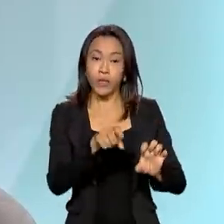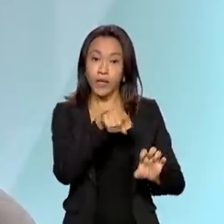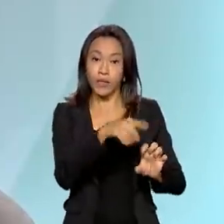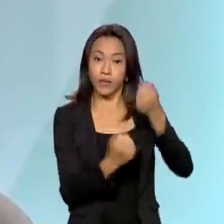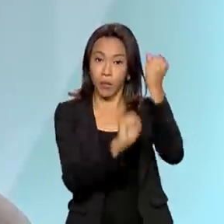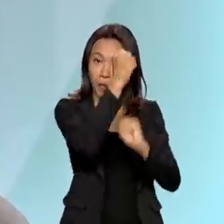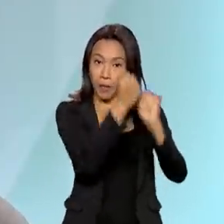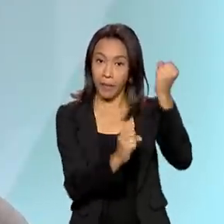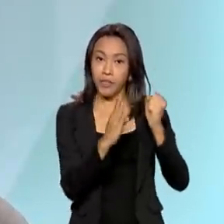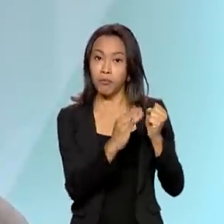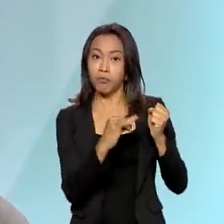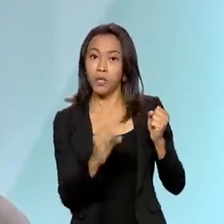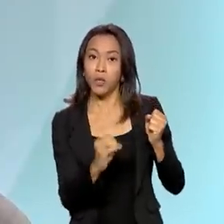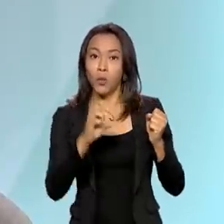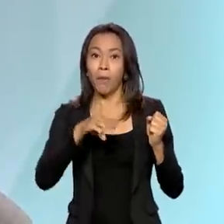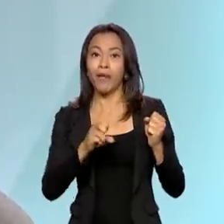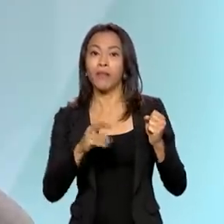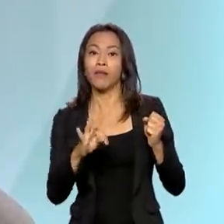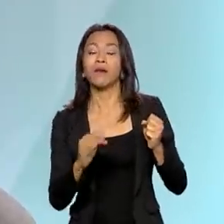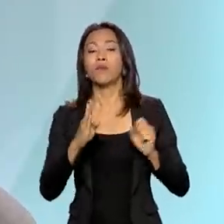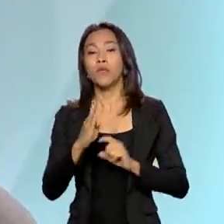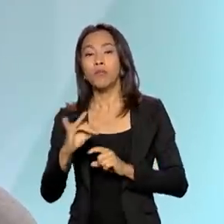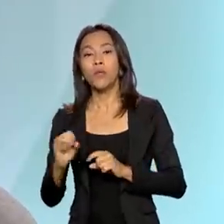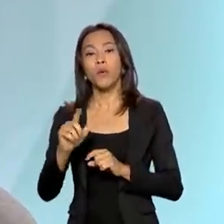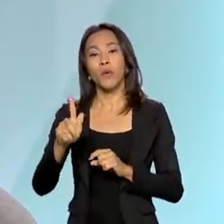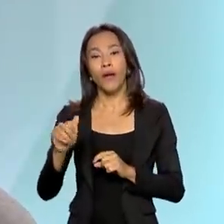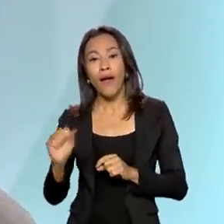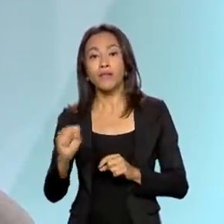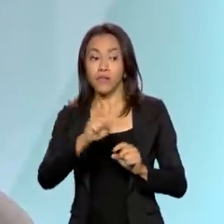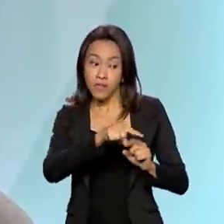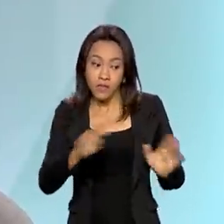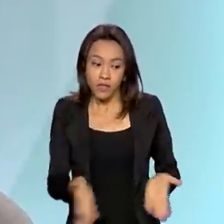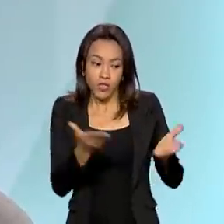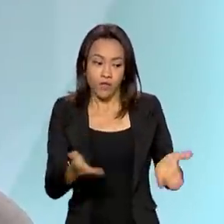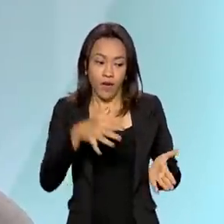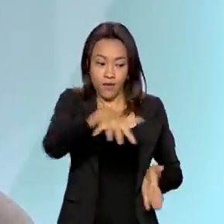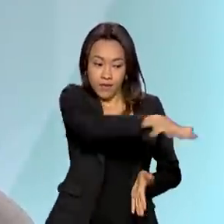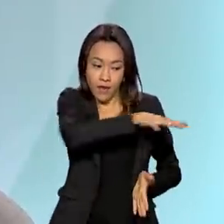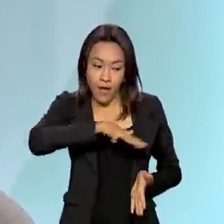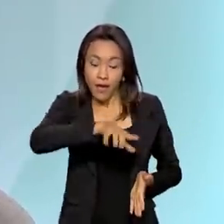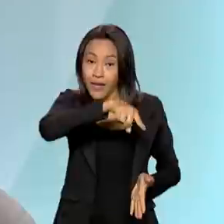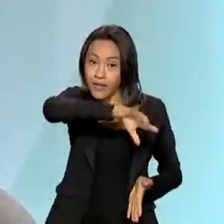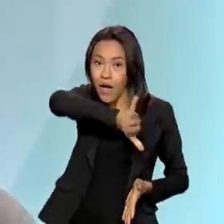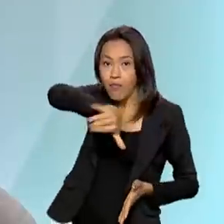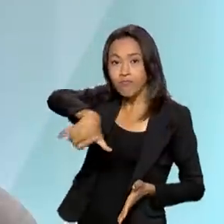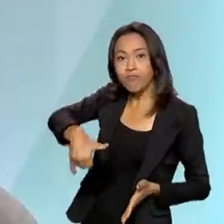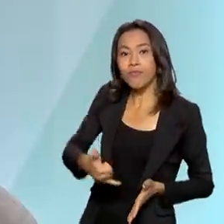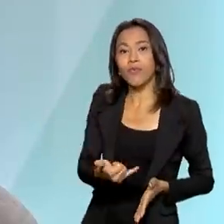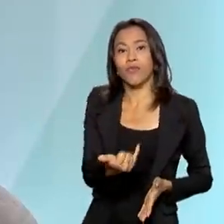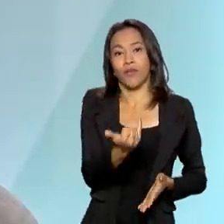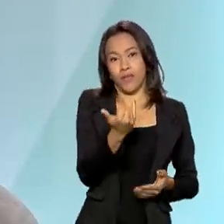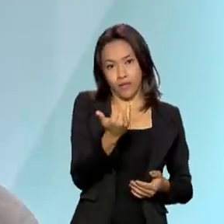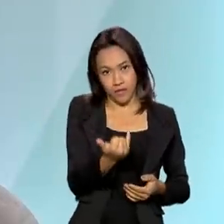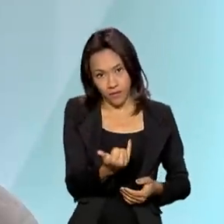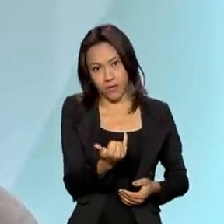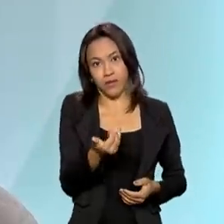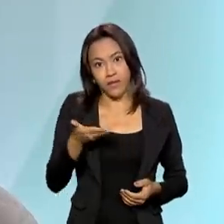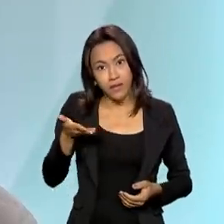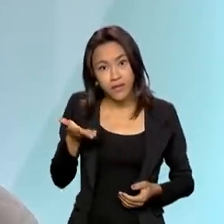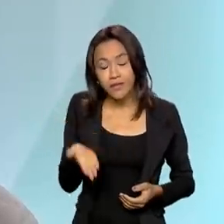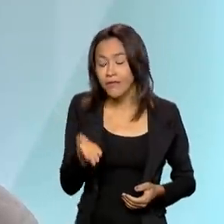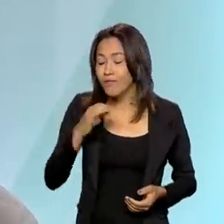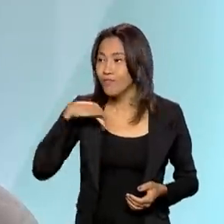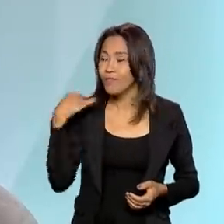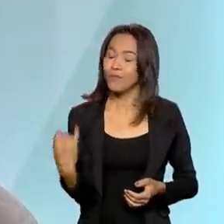biogás e financiamentos específicos para esse setor, para que esse setor aproveite essa oportunidade, que é muito